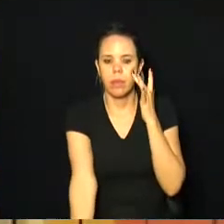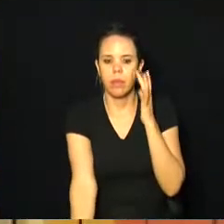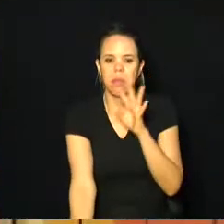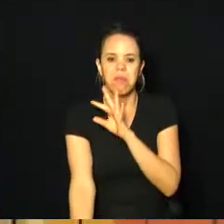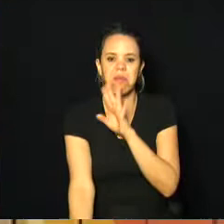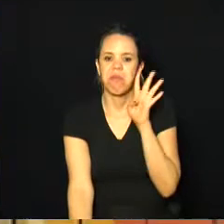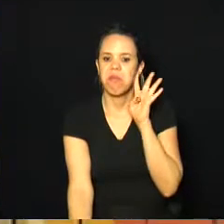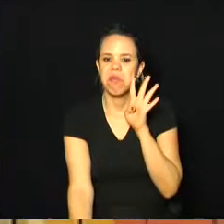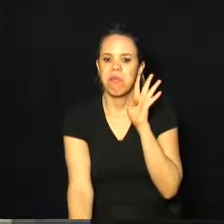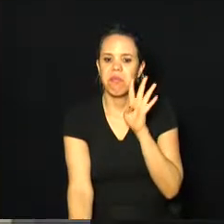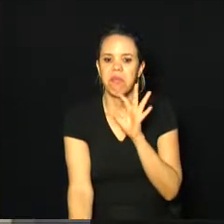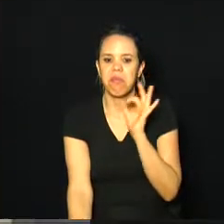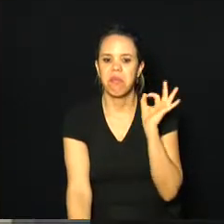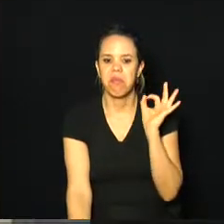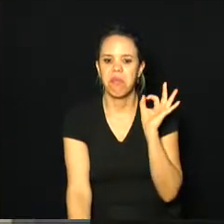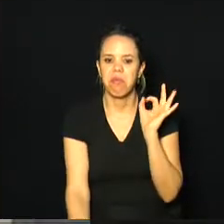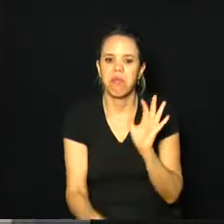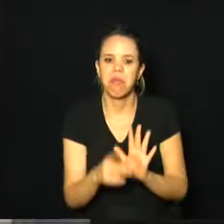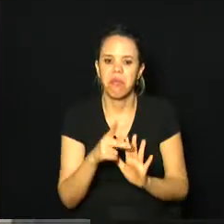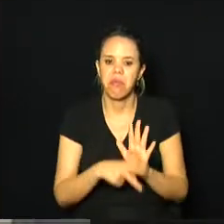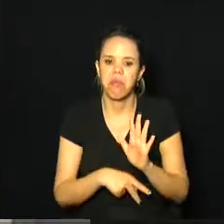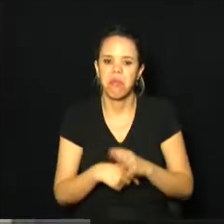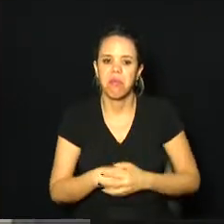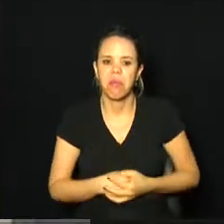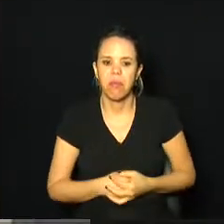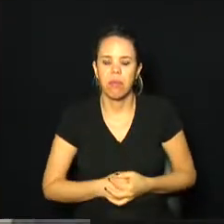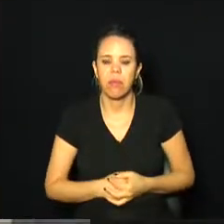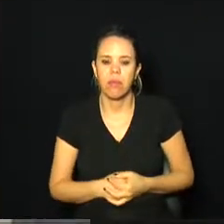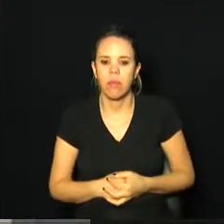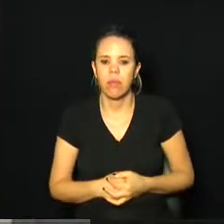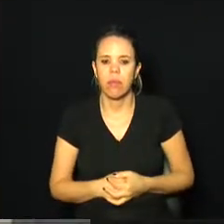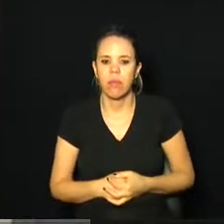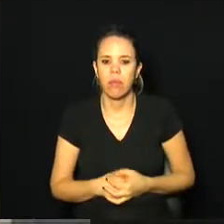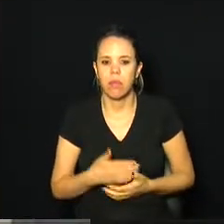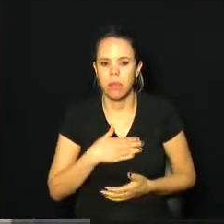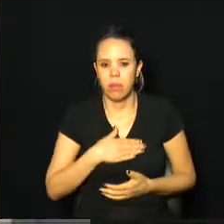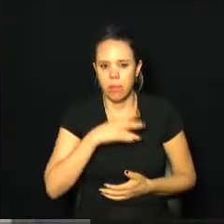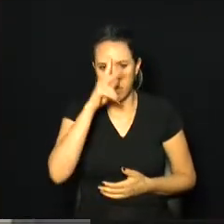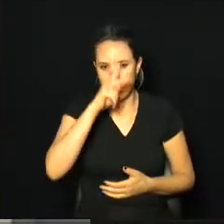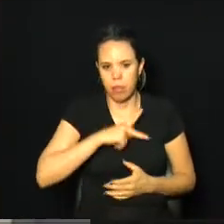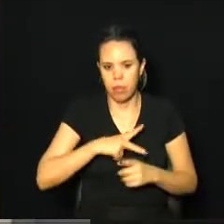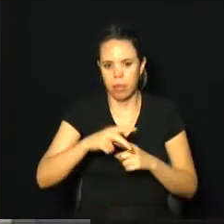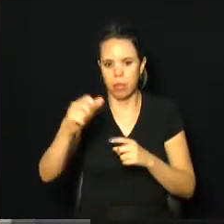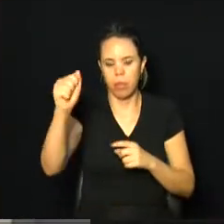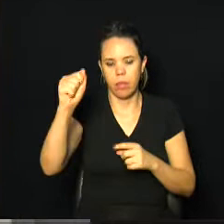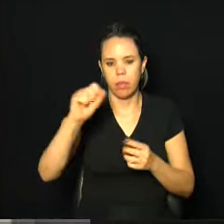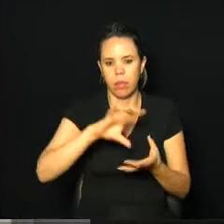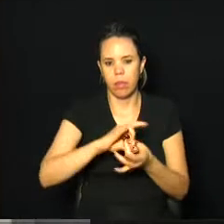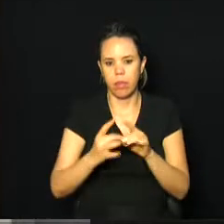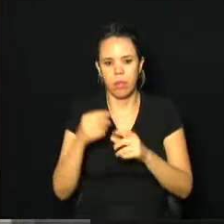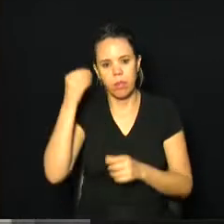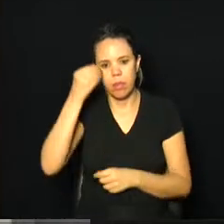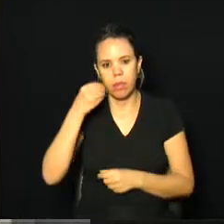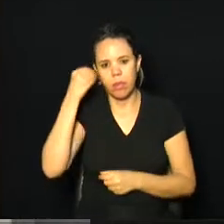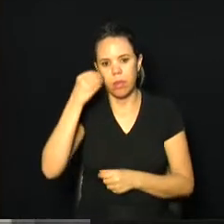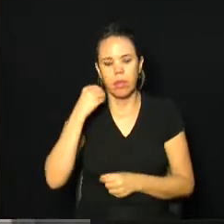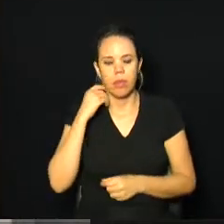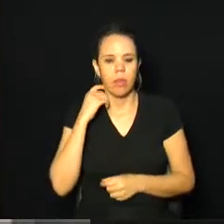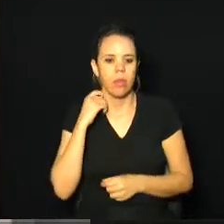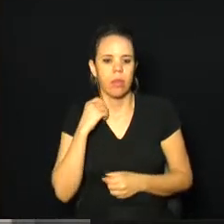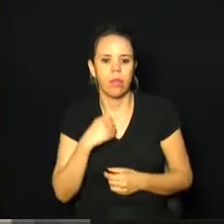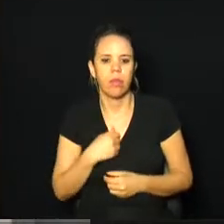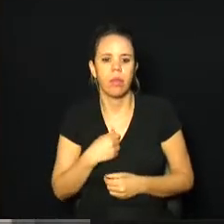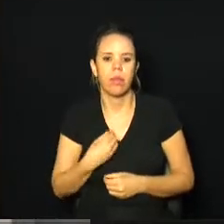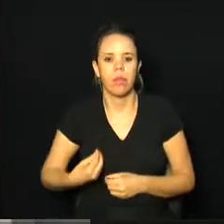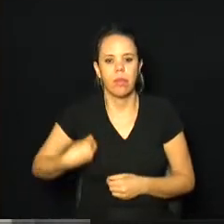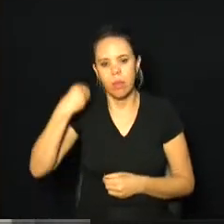legal fazer esse projeto, principalmente tratando de mim, né, como campeão olímpico, e trazer uma experiência